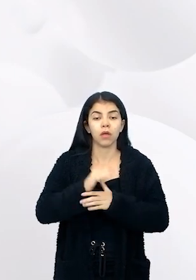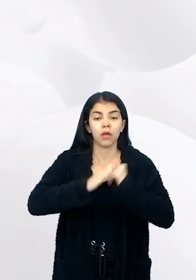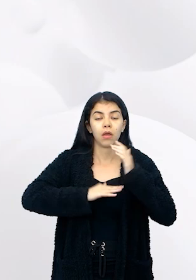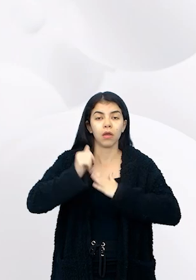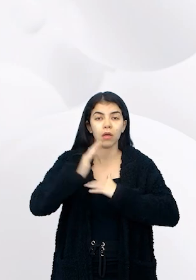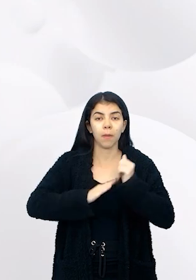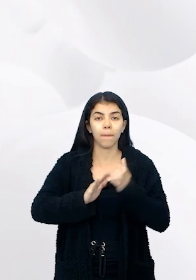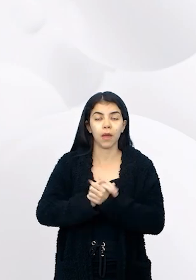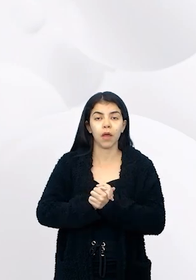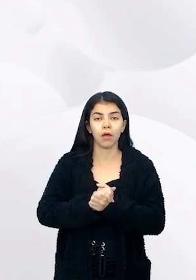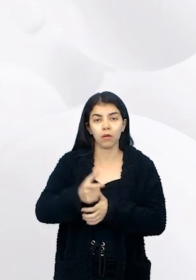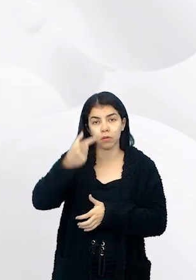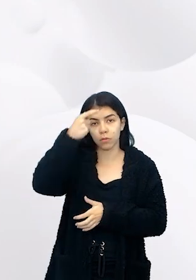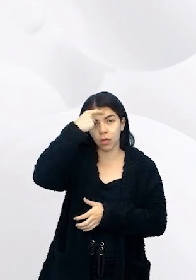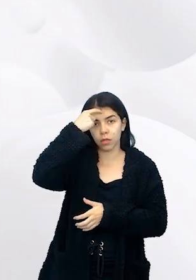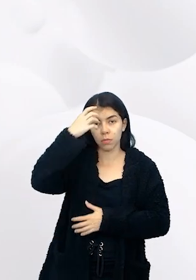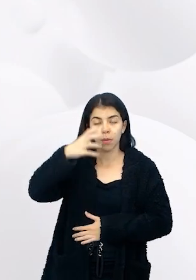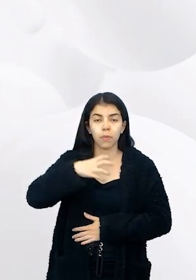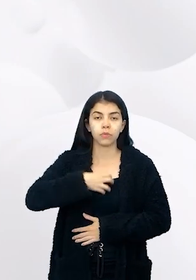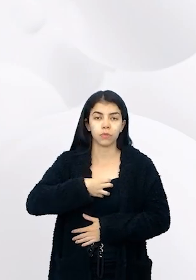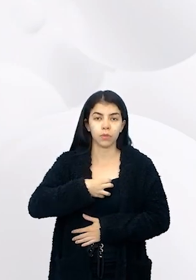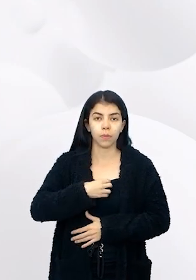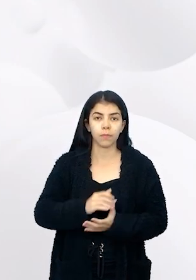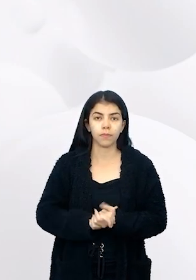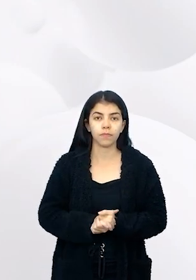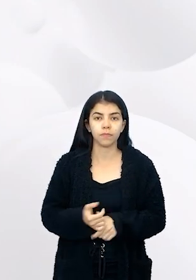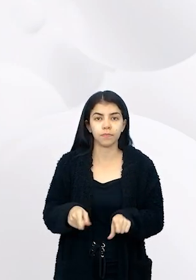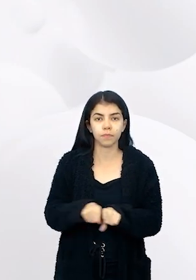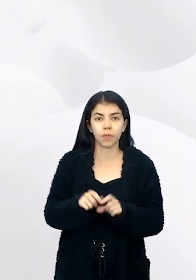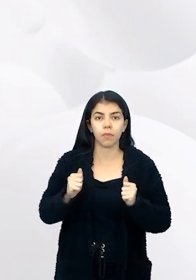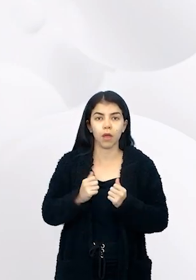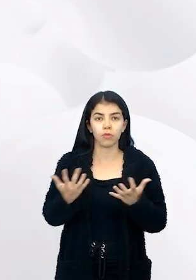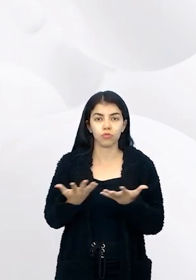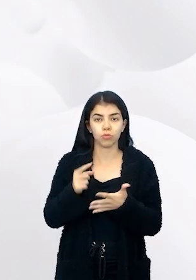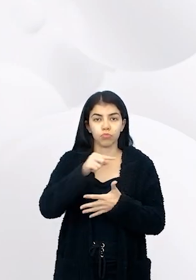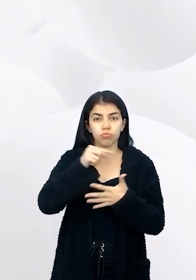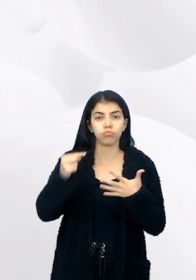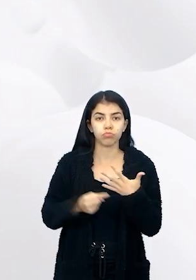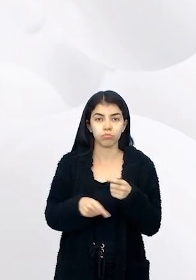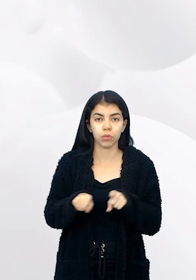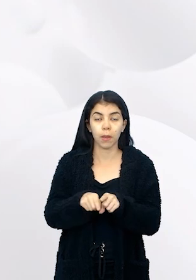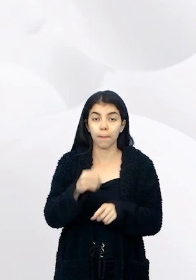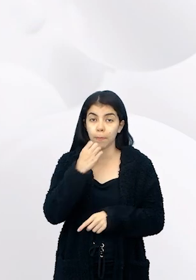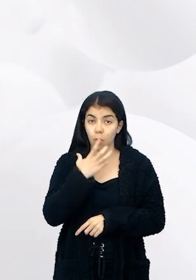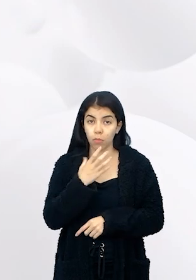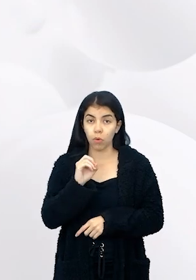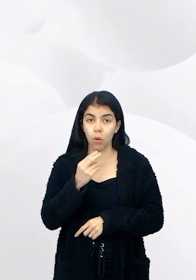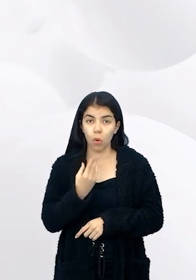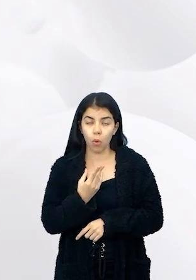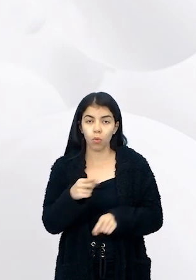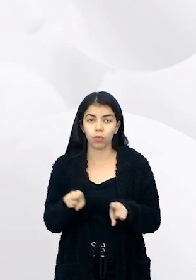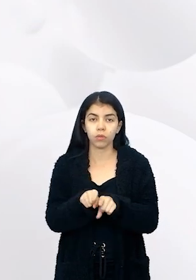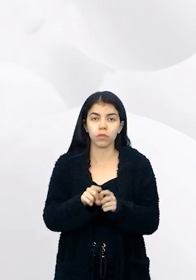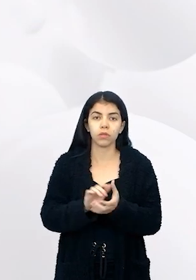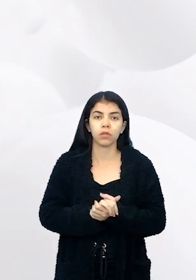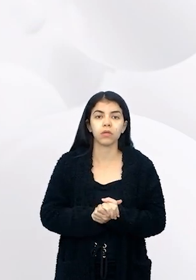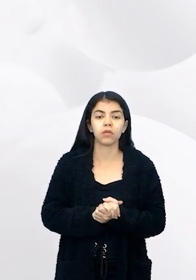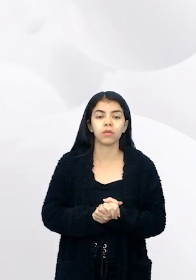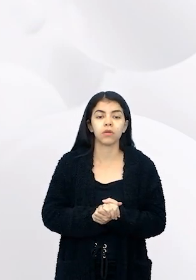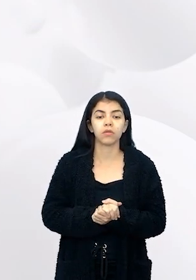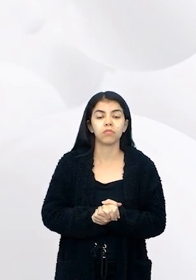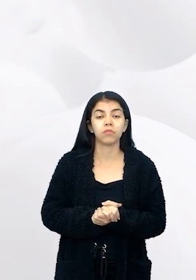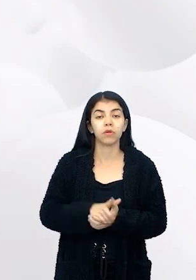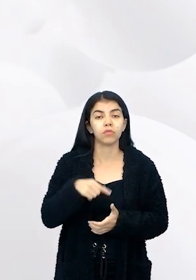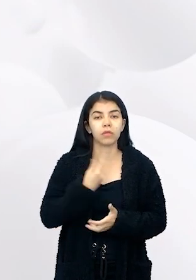práticas cognitivas e socioemocionais e atitudes que são valores, quer seja positivos, no caso a gente está considerando valores